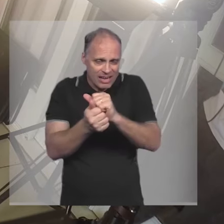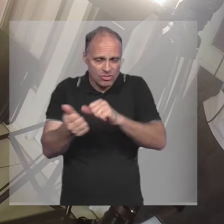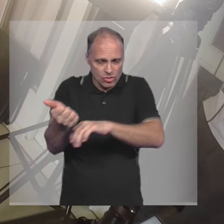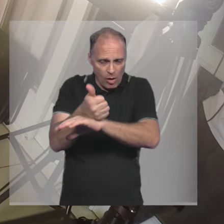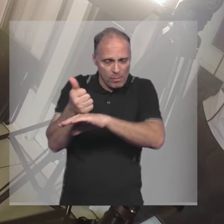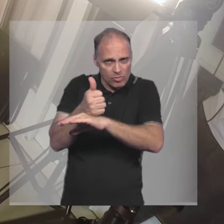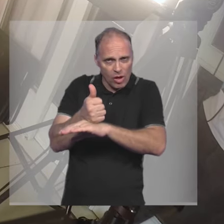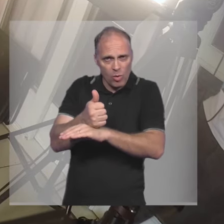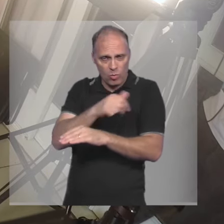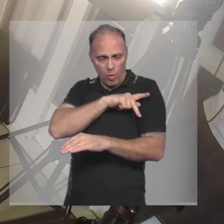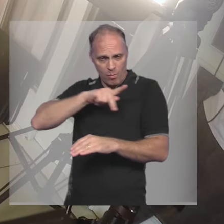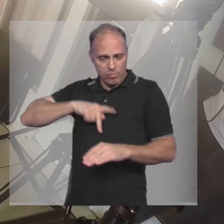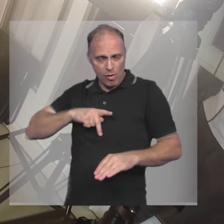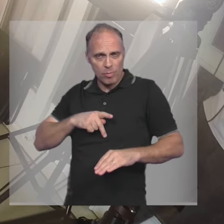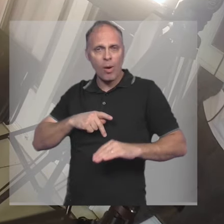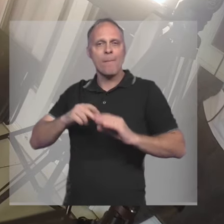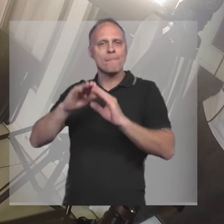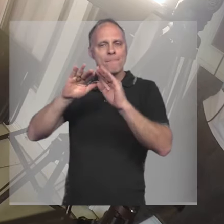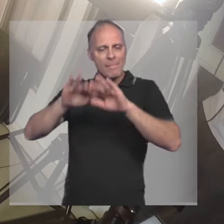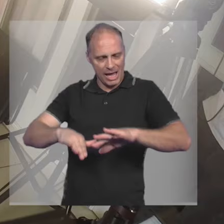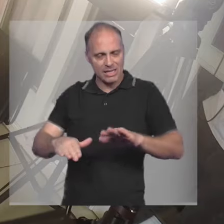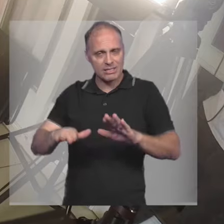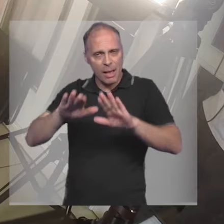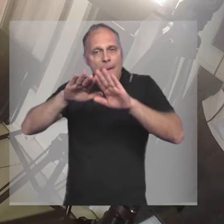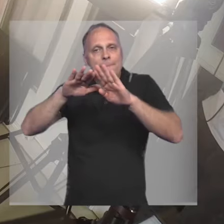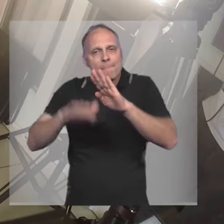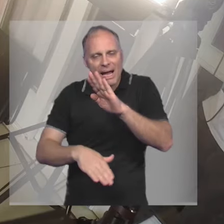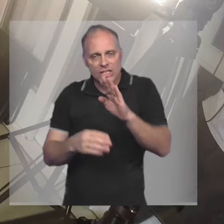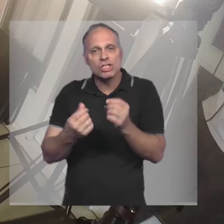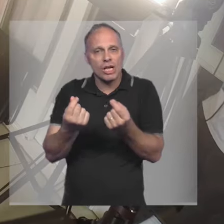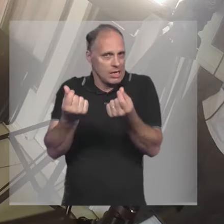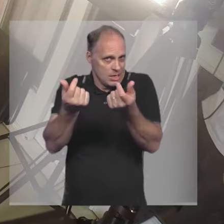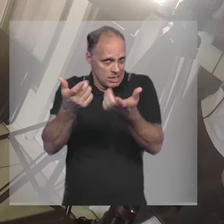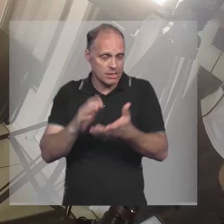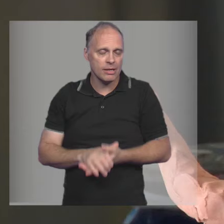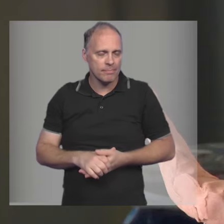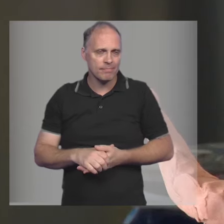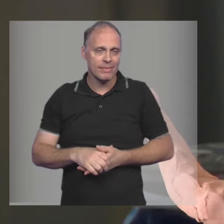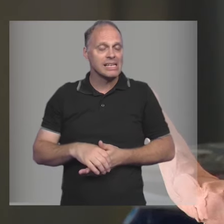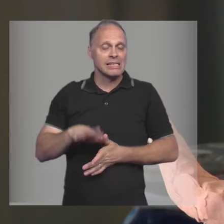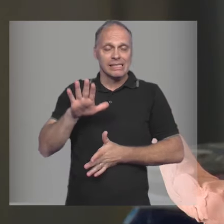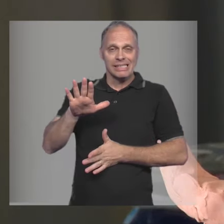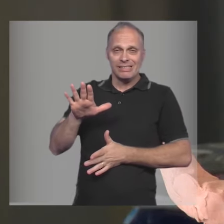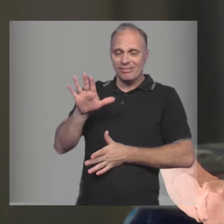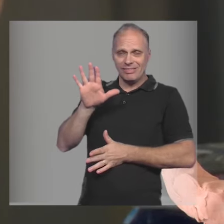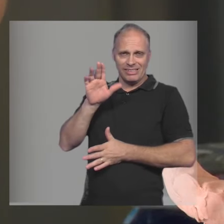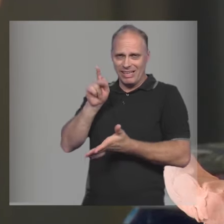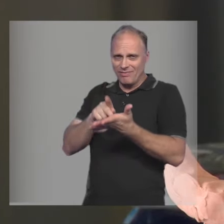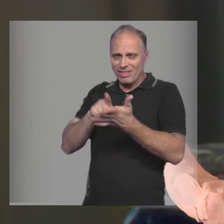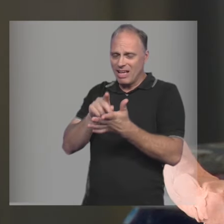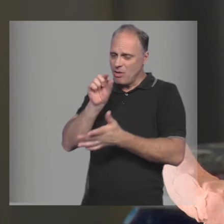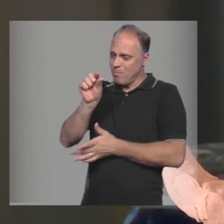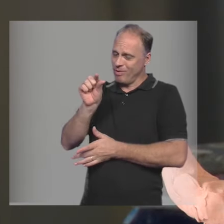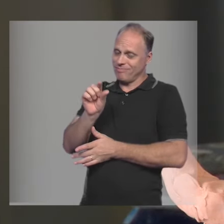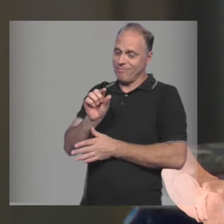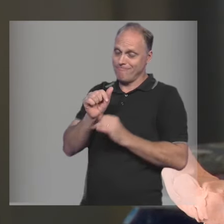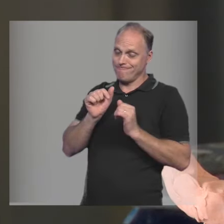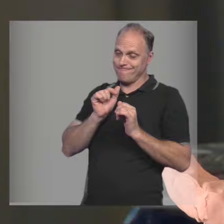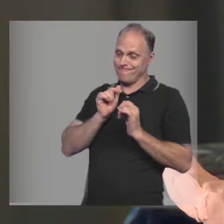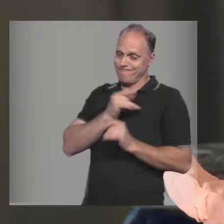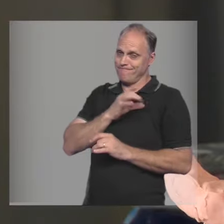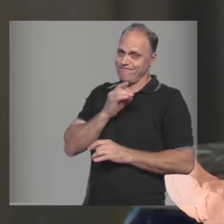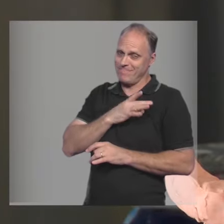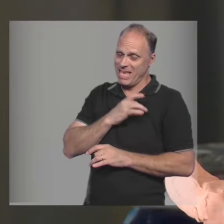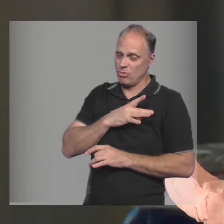aproxima a arte, artista com um grande público? Sim, como eu havia dito, assim, ó, Eu tenho até um pouco de receio com essa palavra artista, eu gosto muito mais de